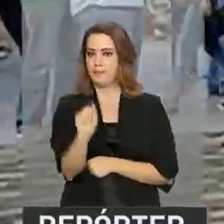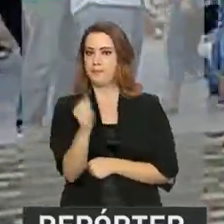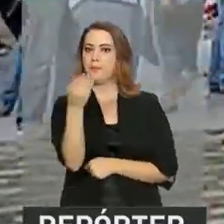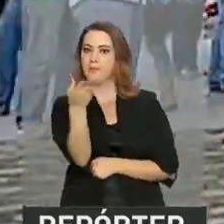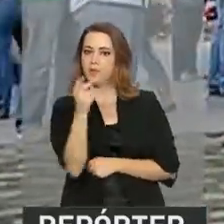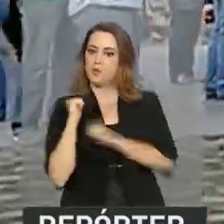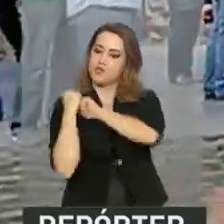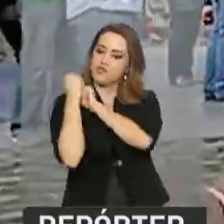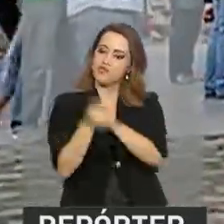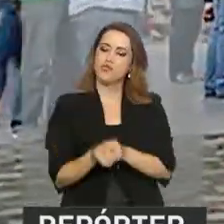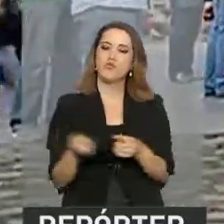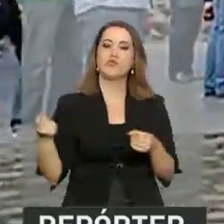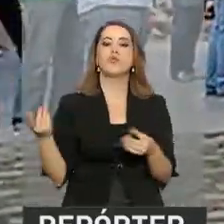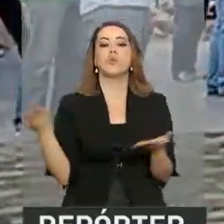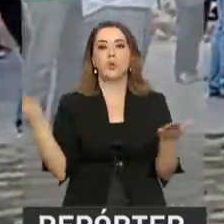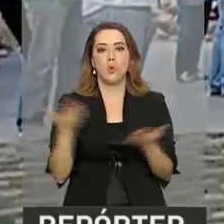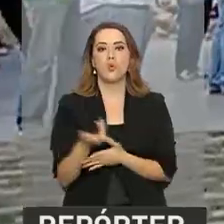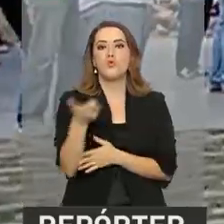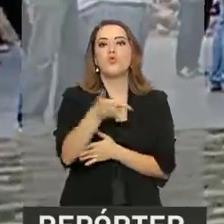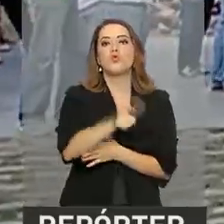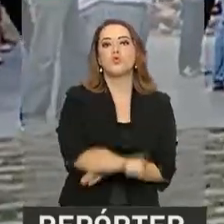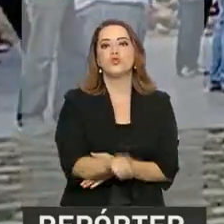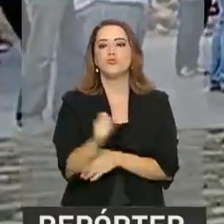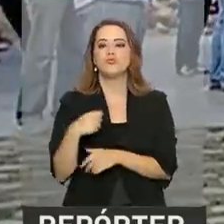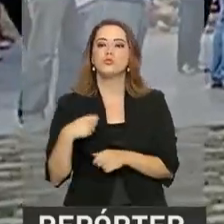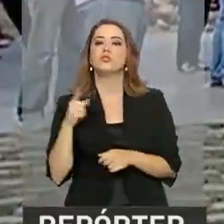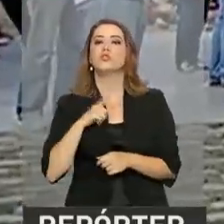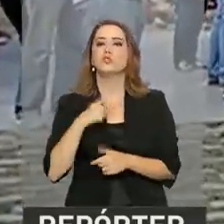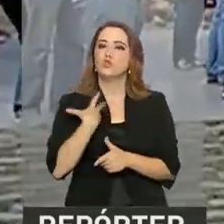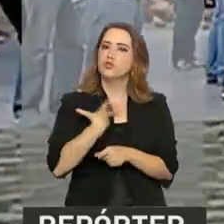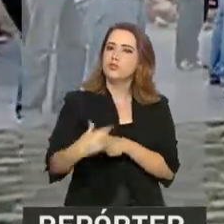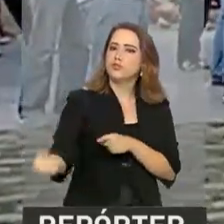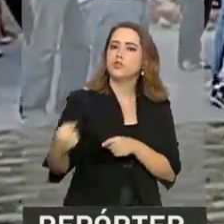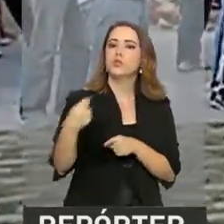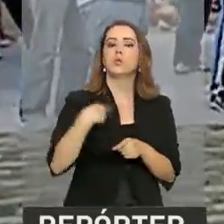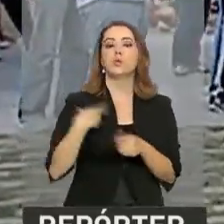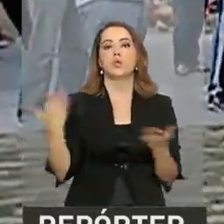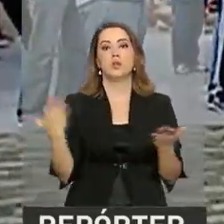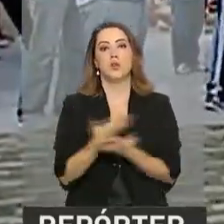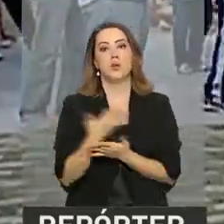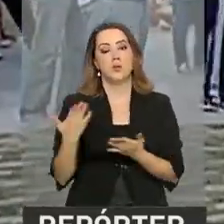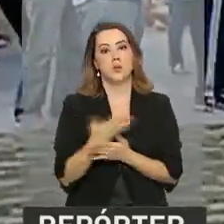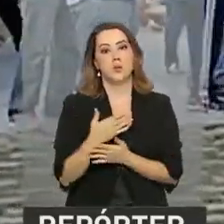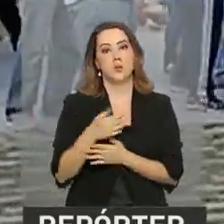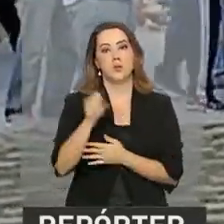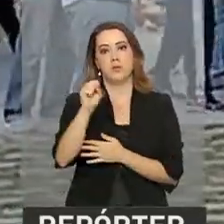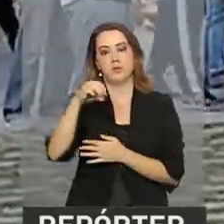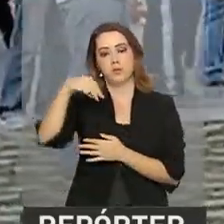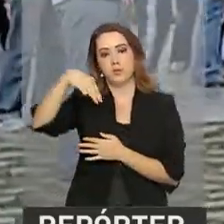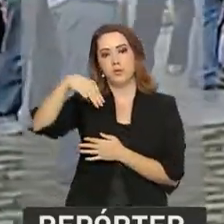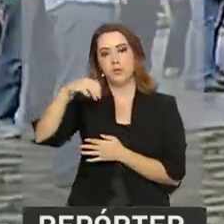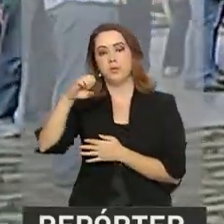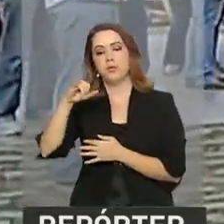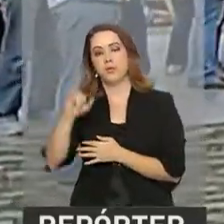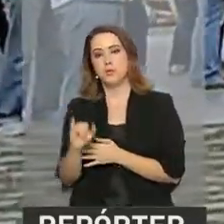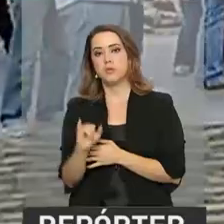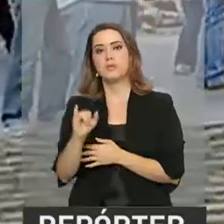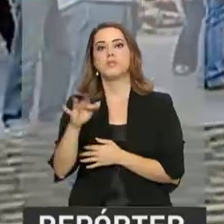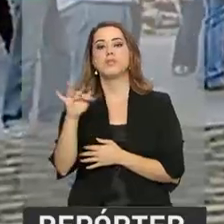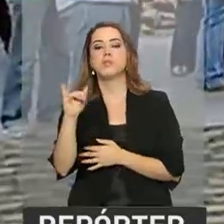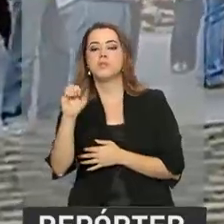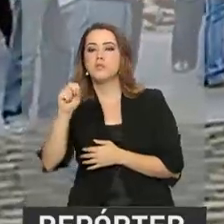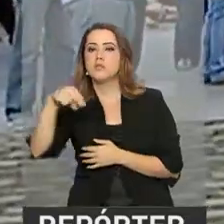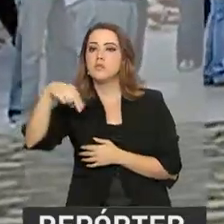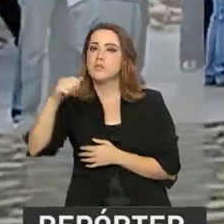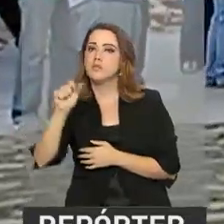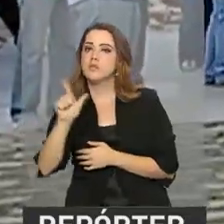voltou ao tatame hoje com vitória. Mariana foi para as semifinais e ela, que da categoria meio-médio, ela que faz parte